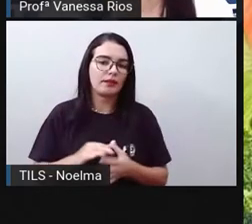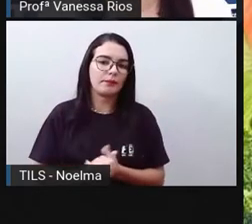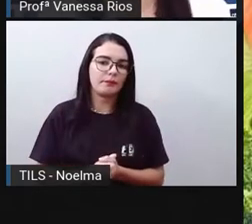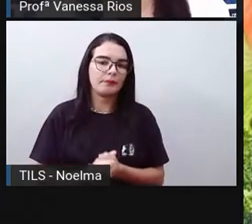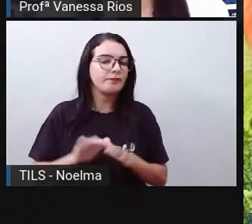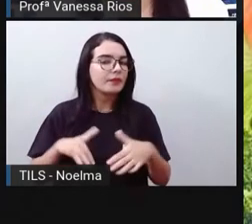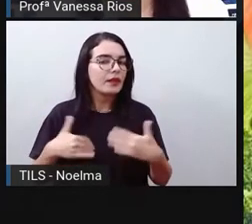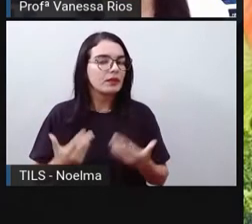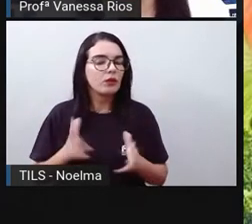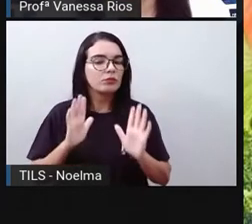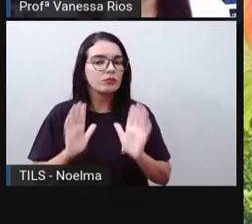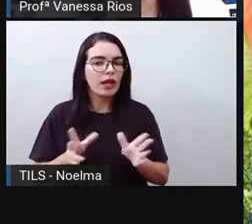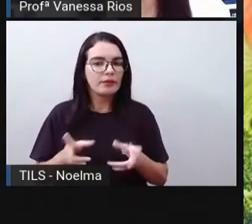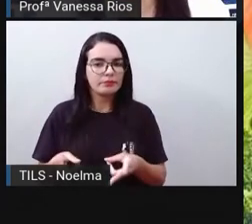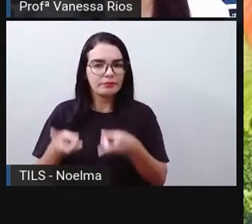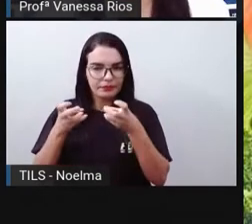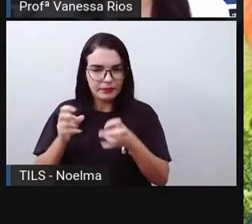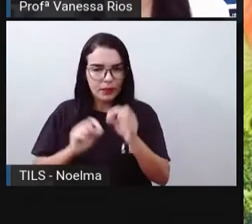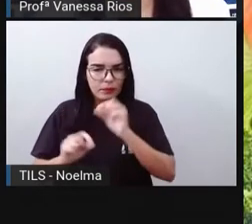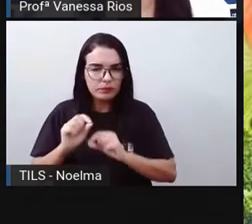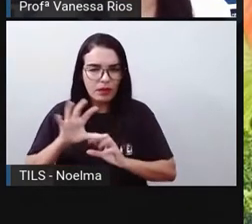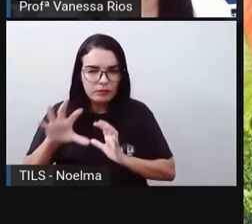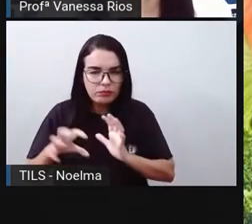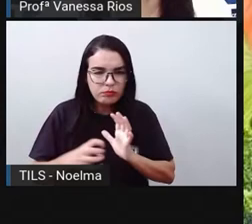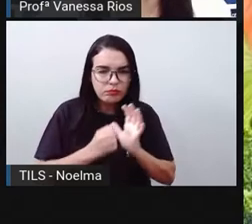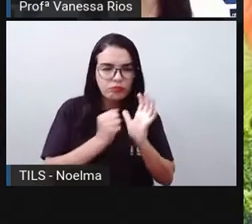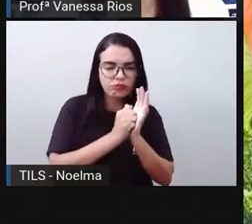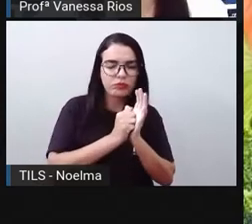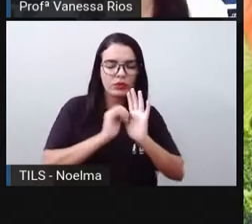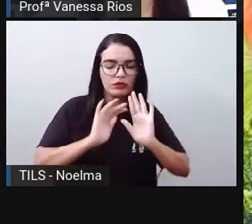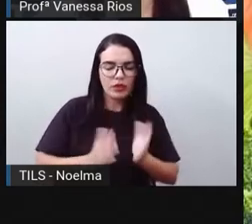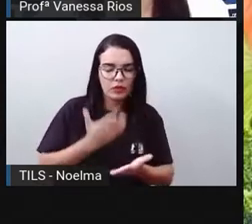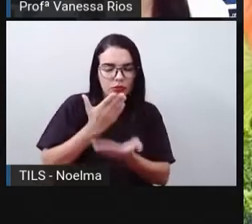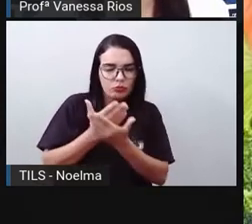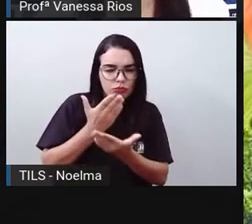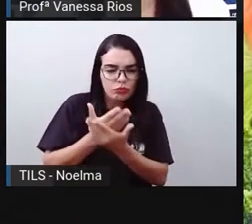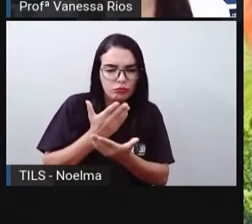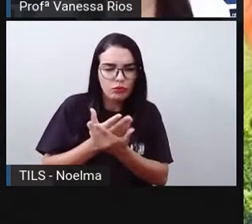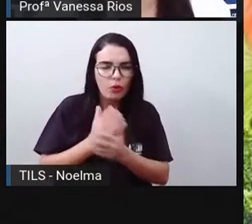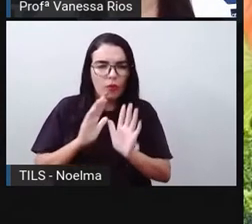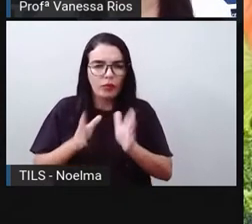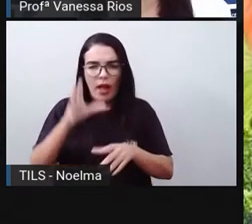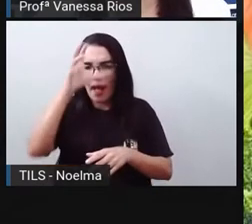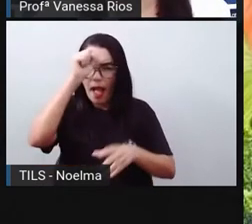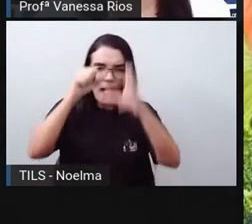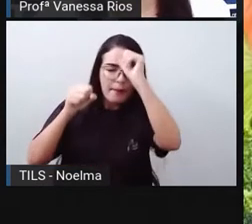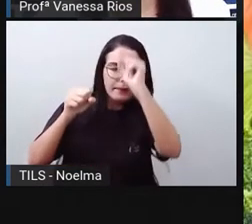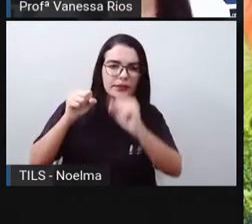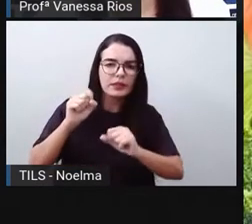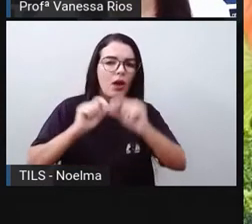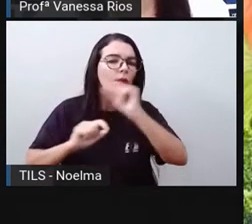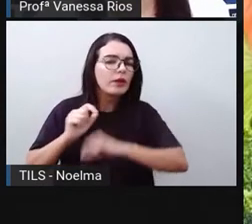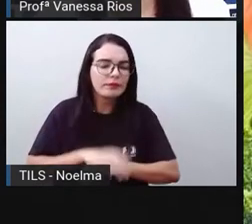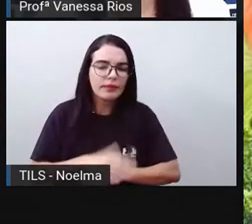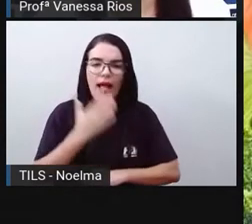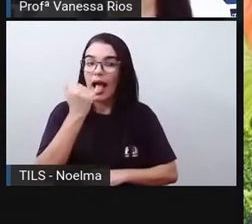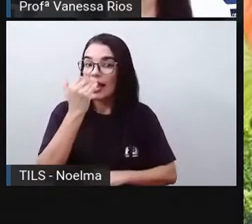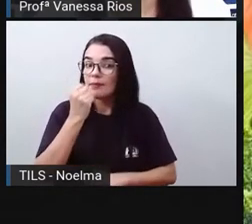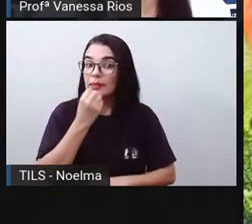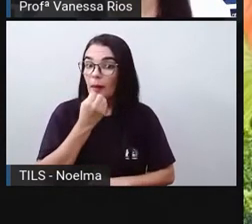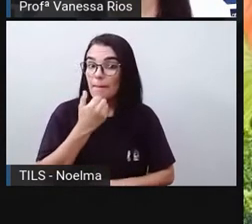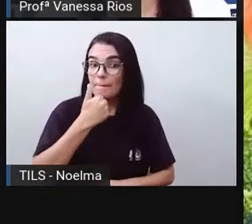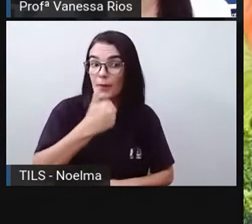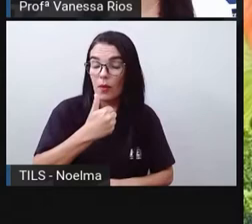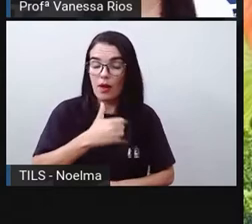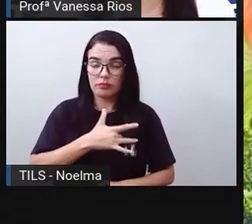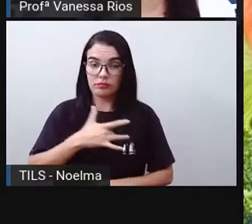nós já absorvemos, diante do que a gente já estudou, diante do que a gente aprendeu, que a alimentação saudável,